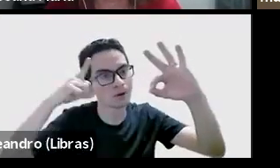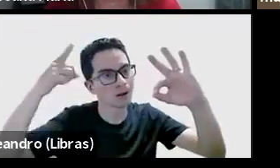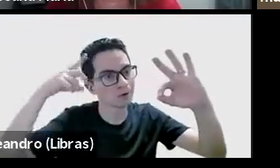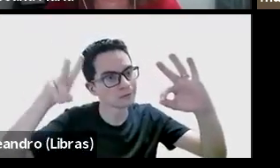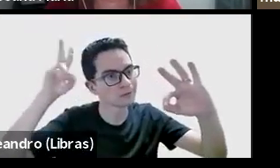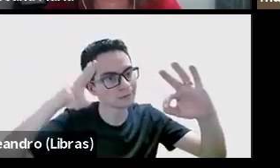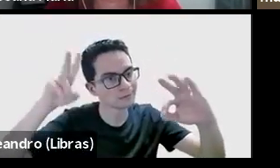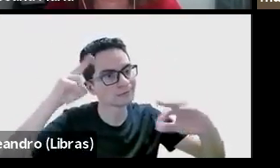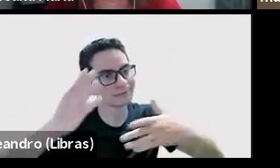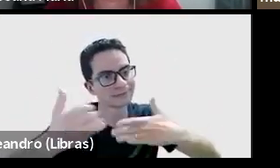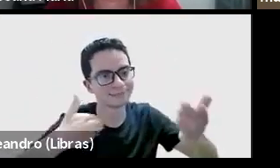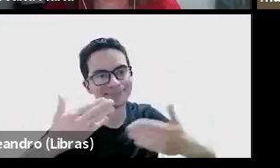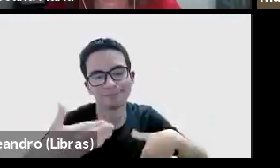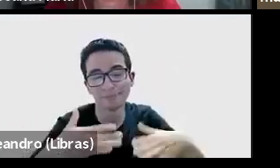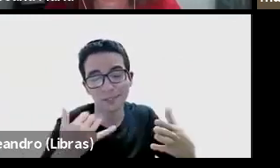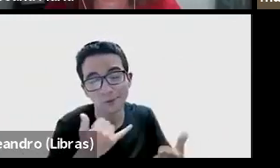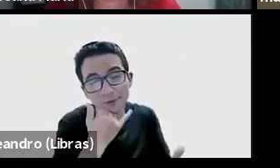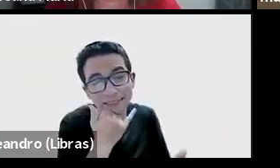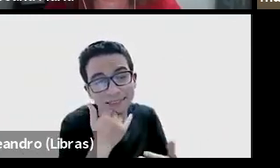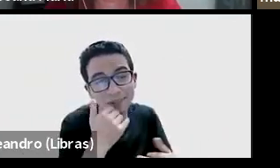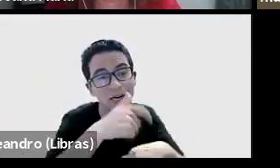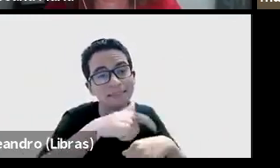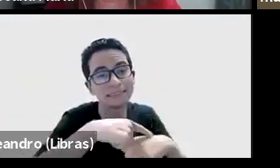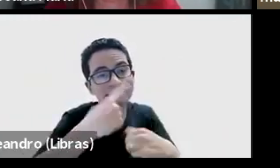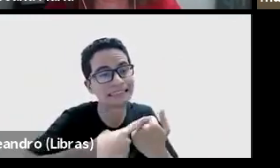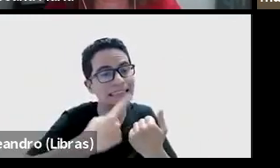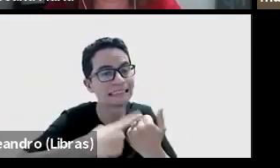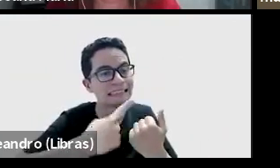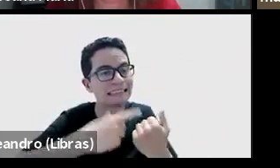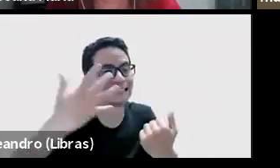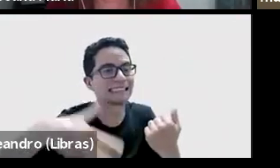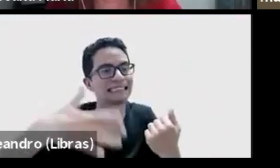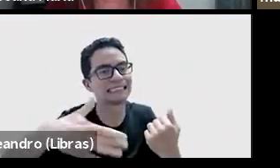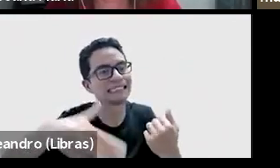saídas, mas a gente chegou já no nosso horário.